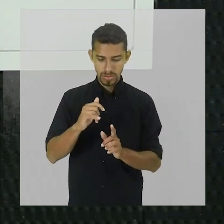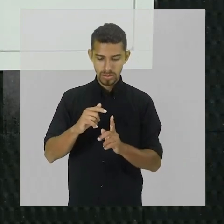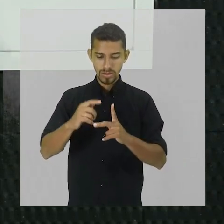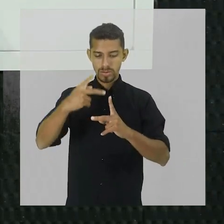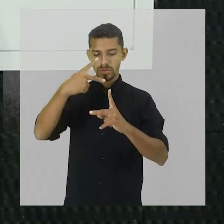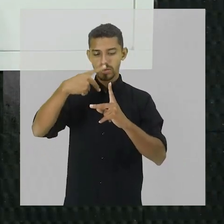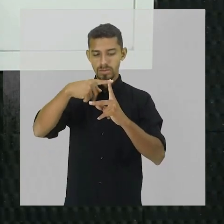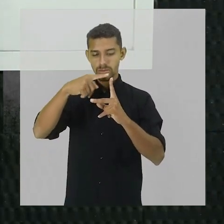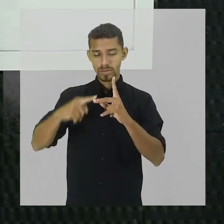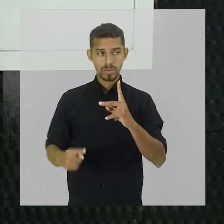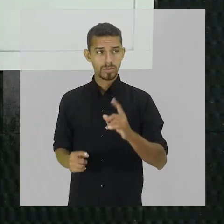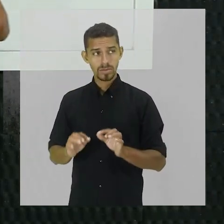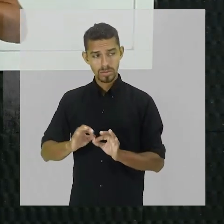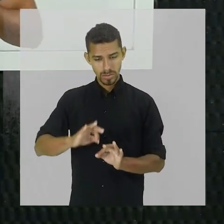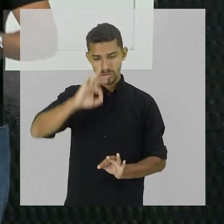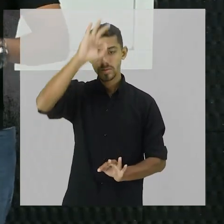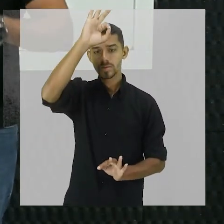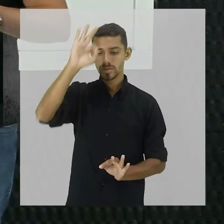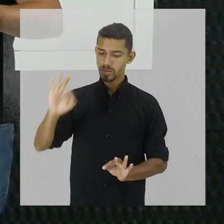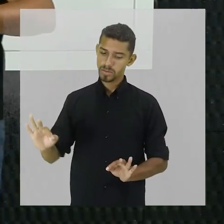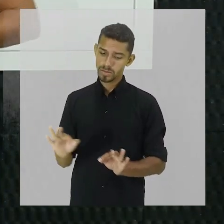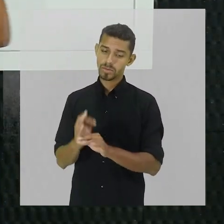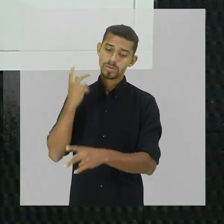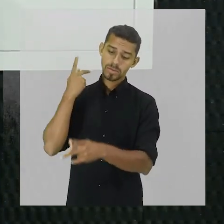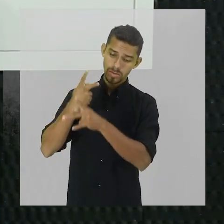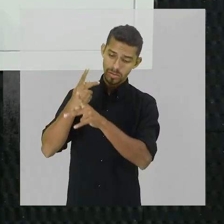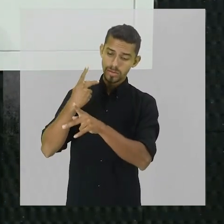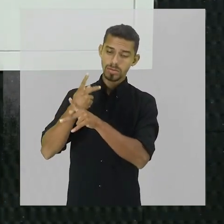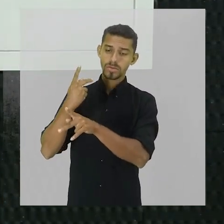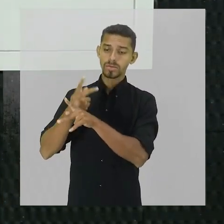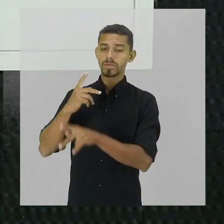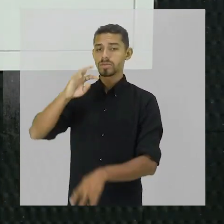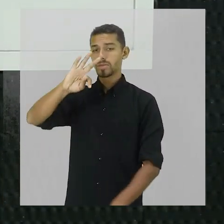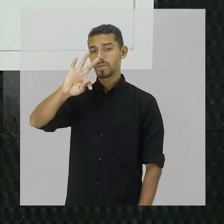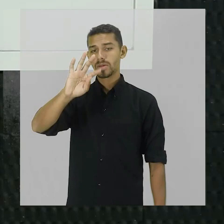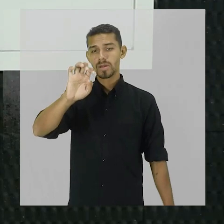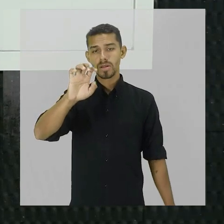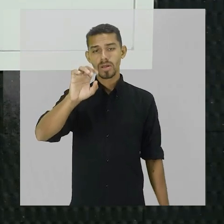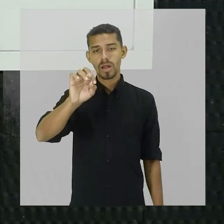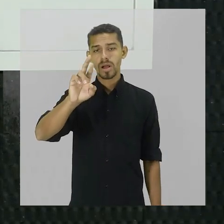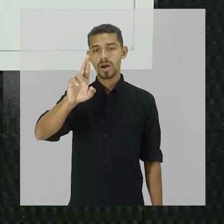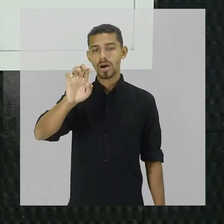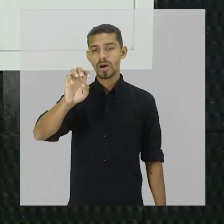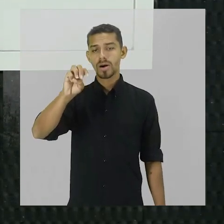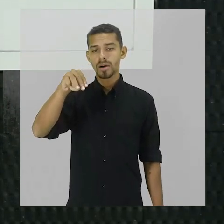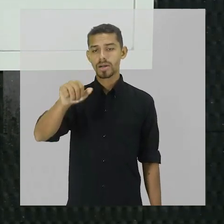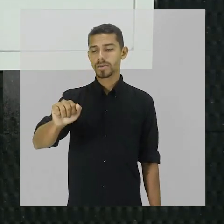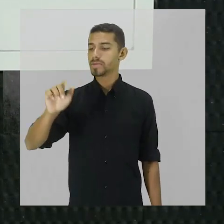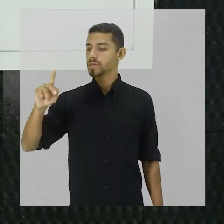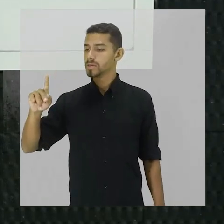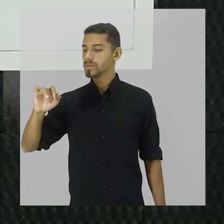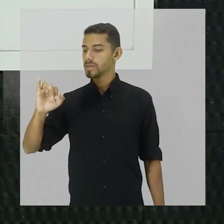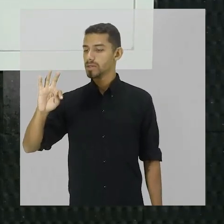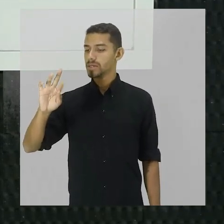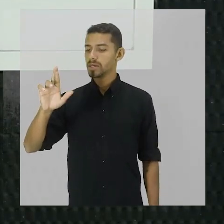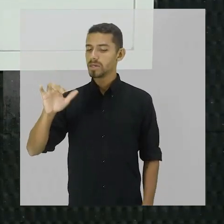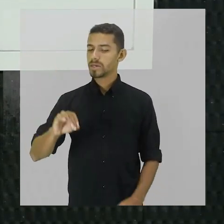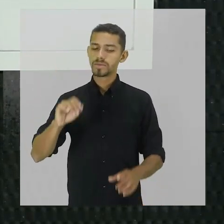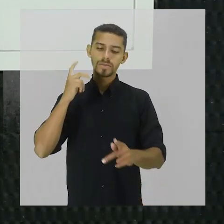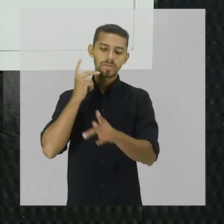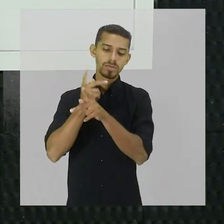lá na geometria plana que você pode aplicar o teorema de Pitágoras. Pessoal, mas aqui é o seguinte, tudo bem, mas eu não tenho